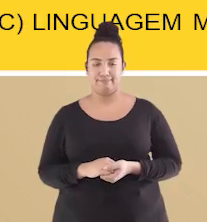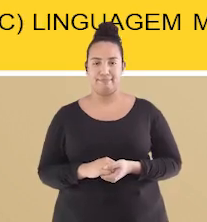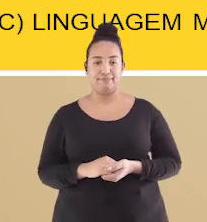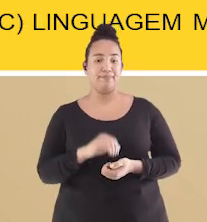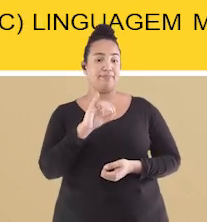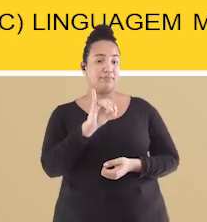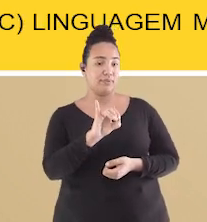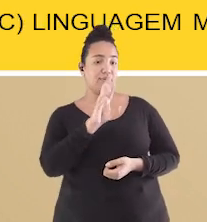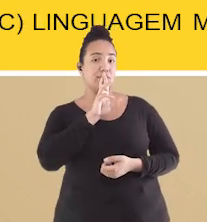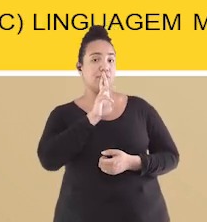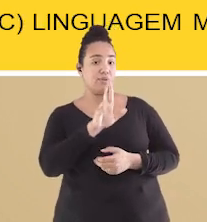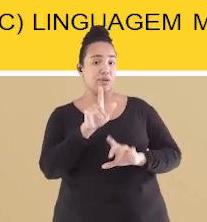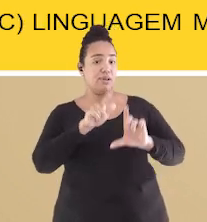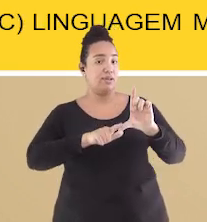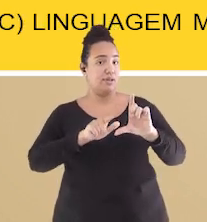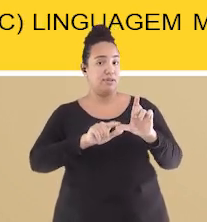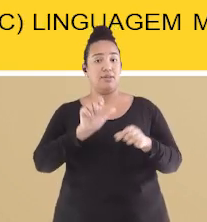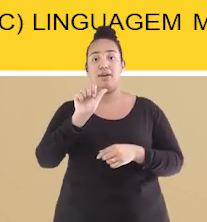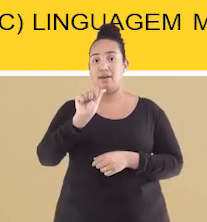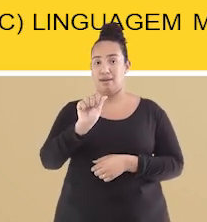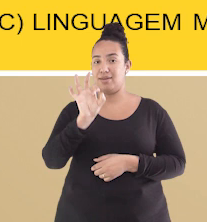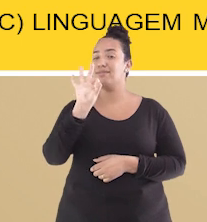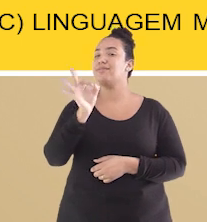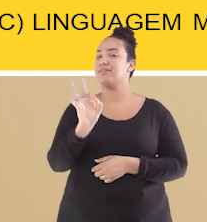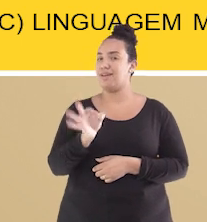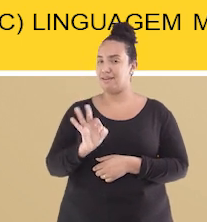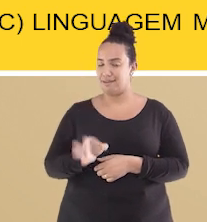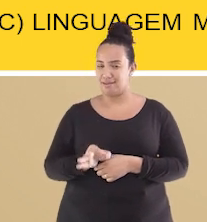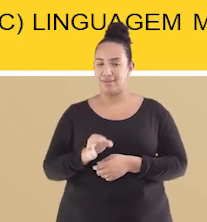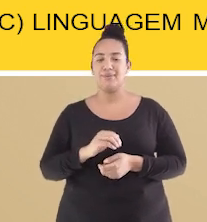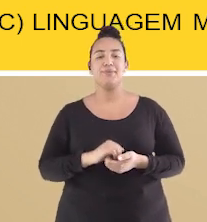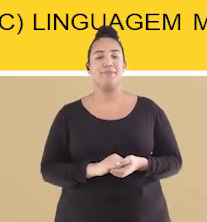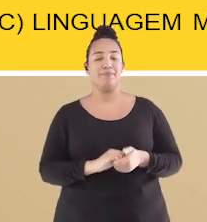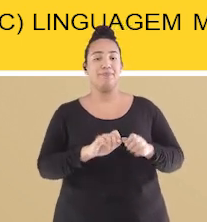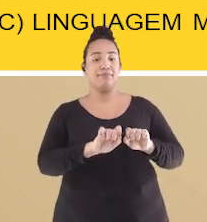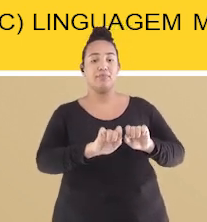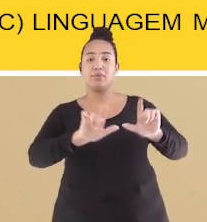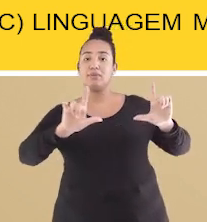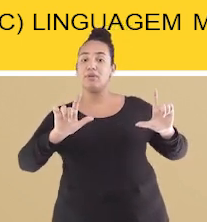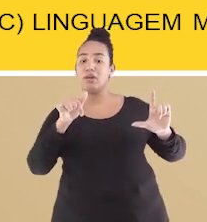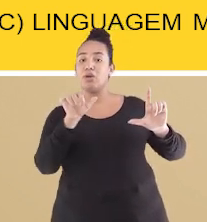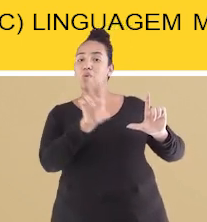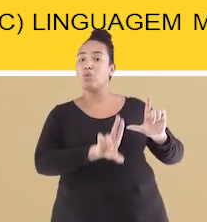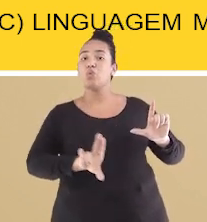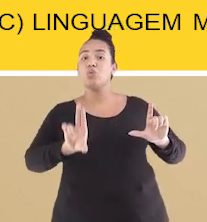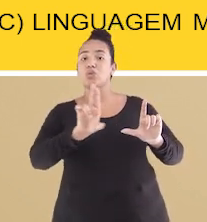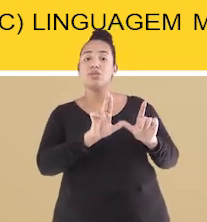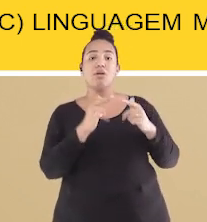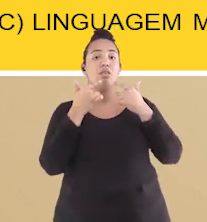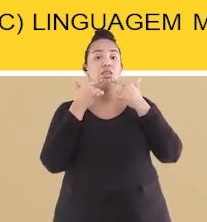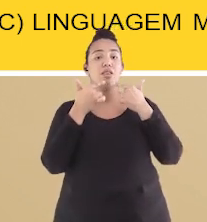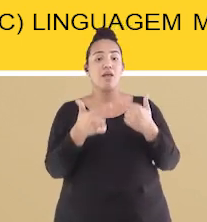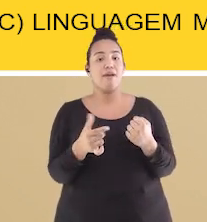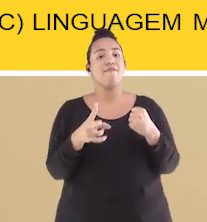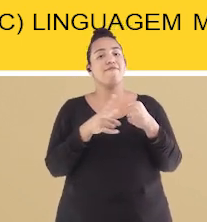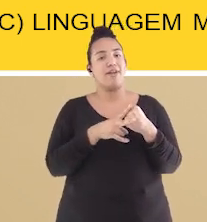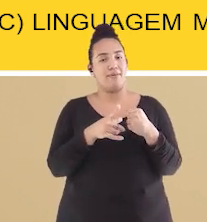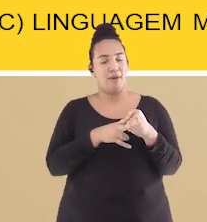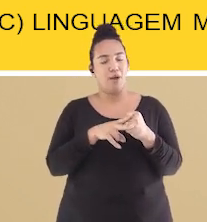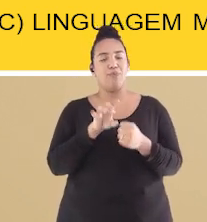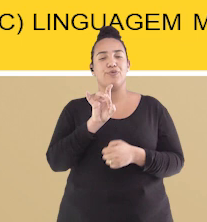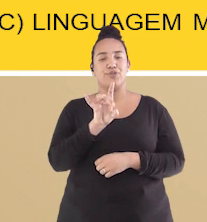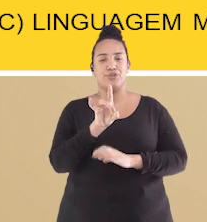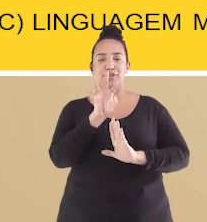Quem respondeu a letra A acertou. A placa utiliza apenas linguagem verbal, ou